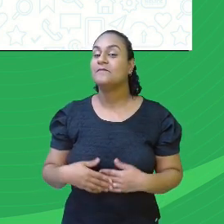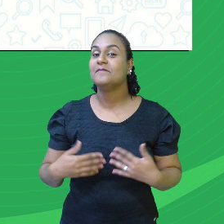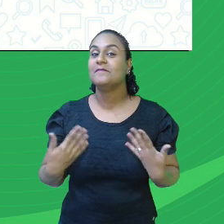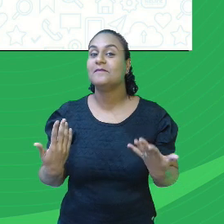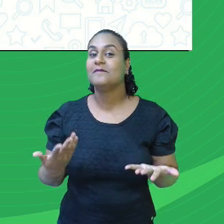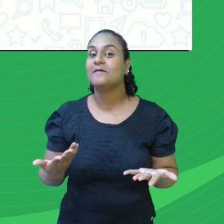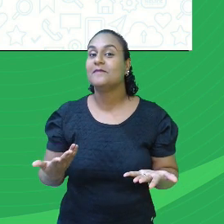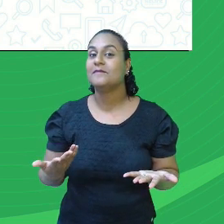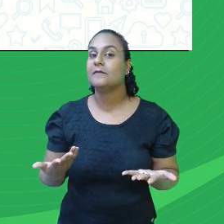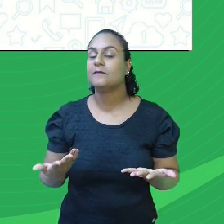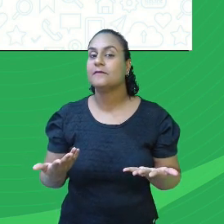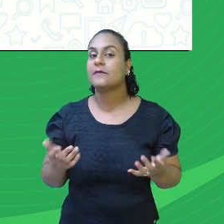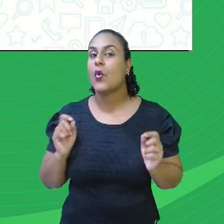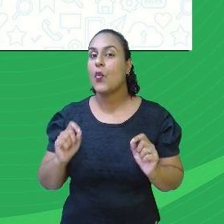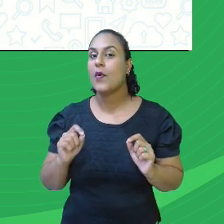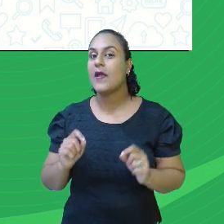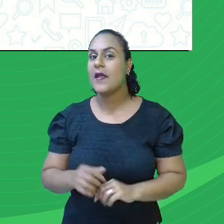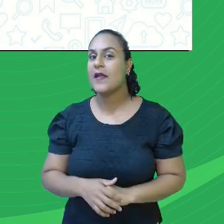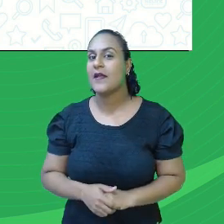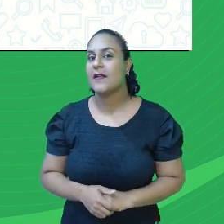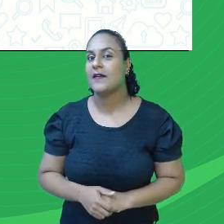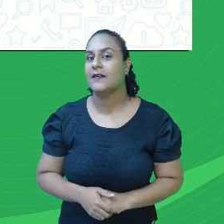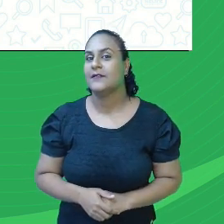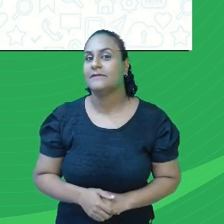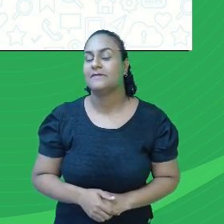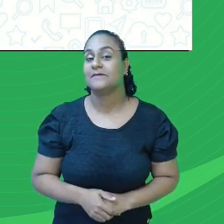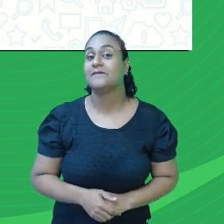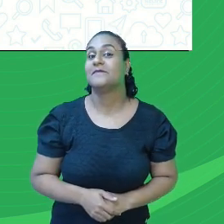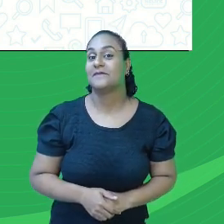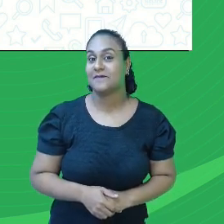Água potável é a letra...